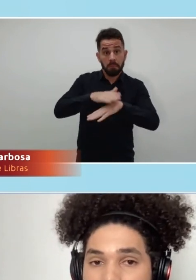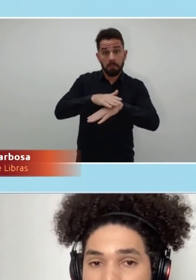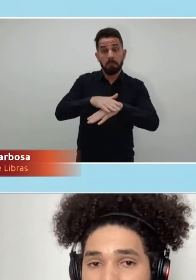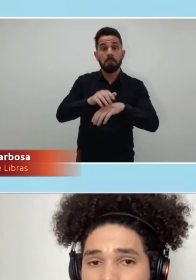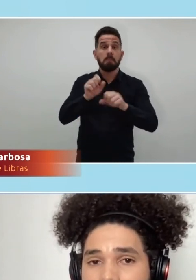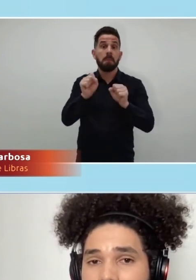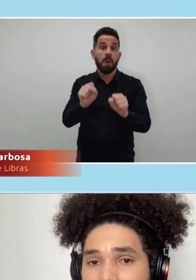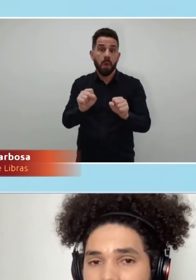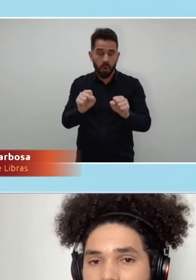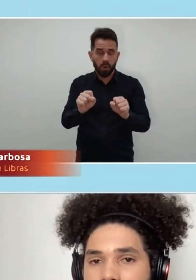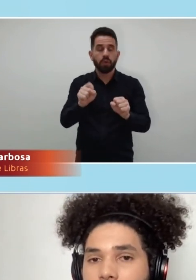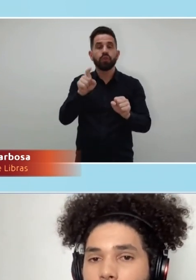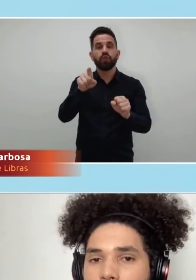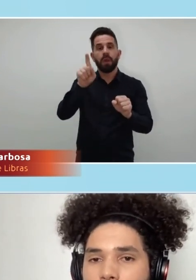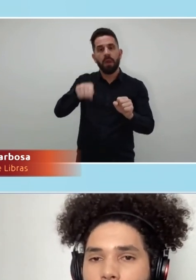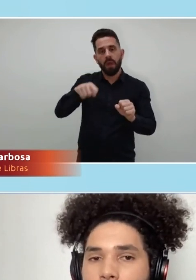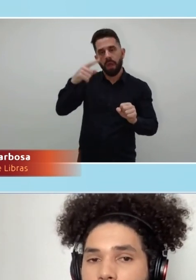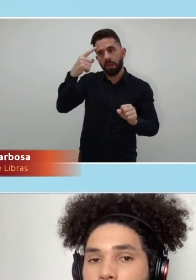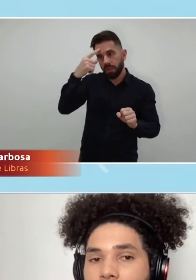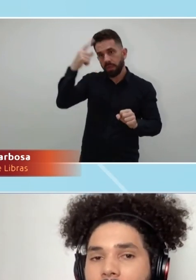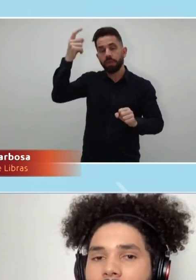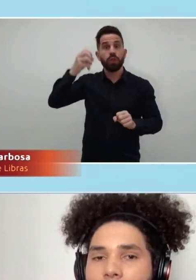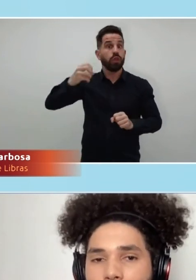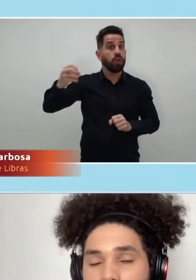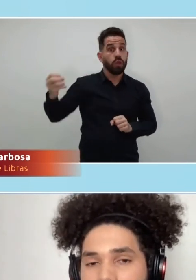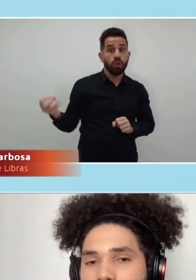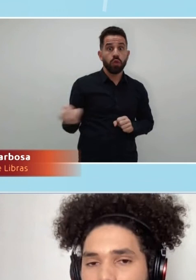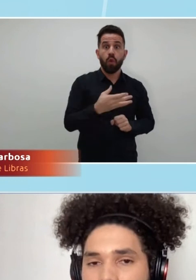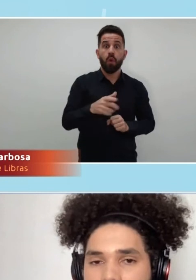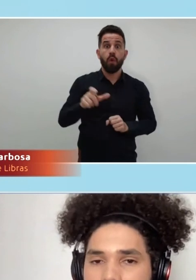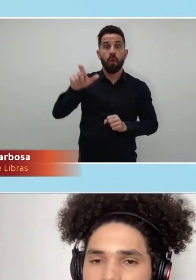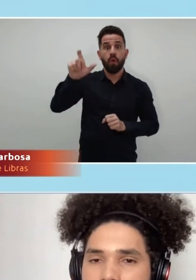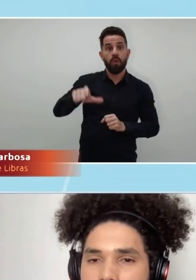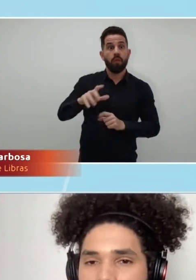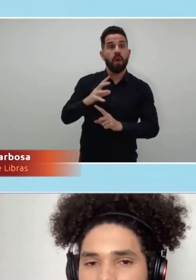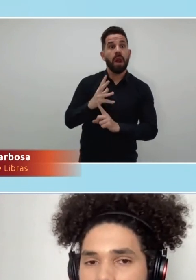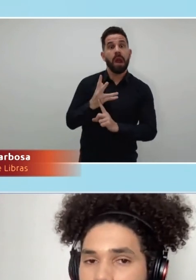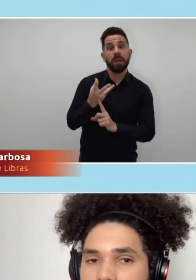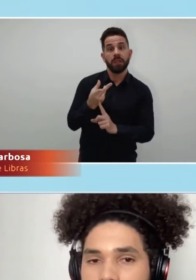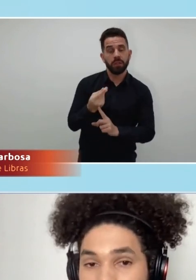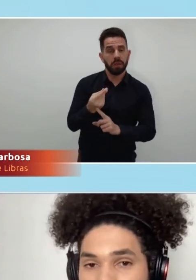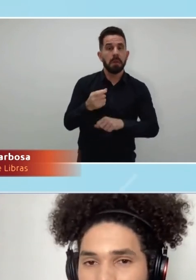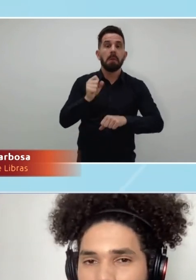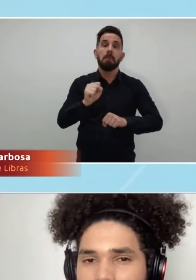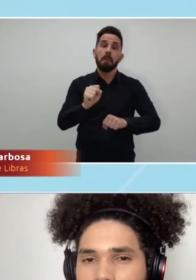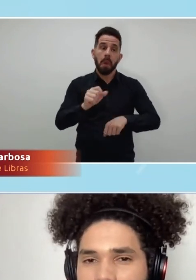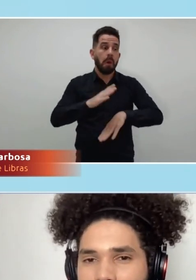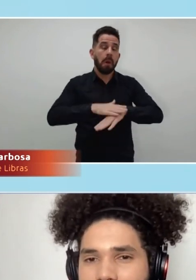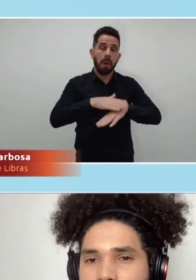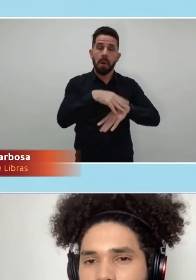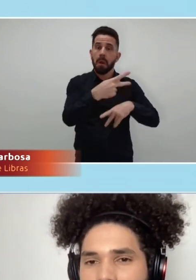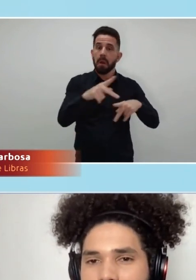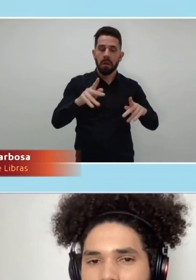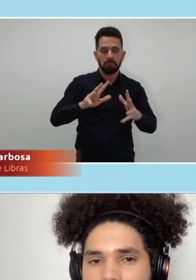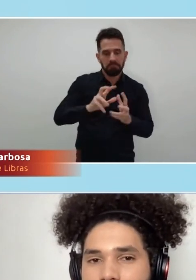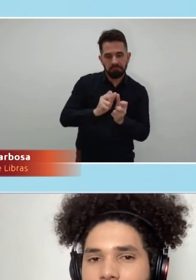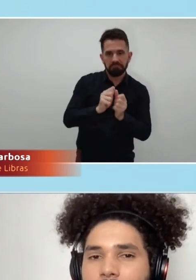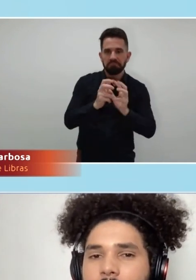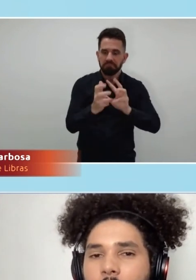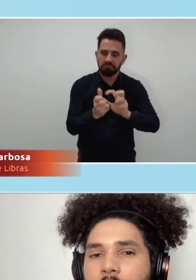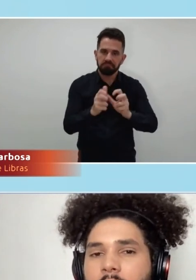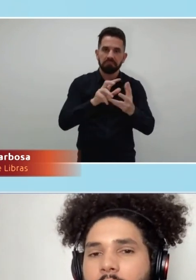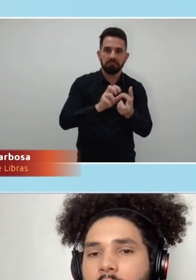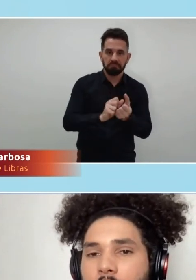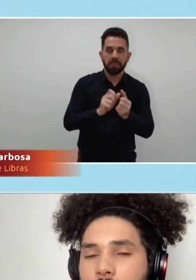obra inédita da artista, na qual o público poderá abandonar objetos que depois serão transformados em arte para a série